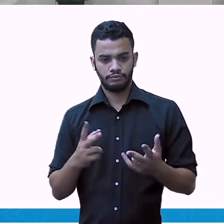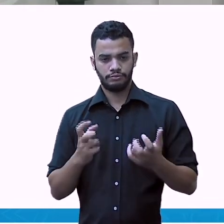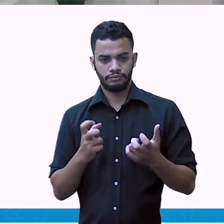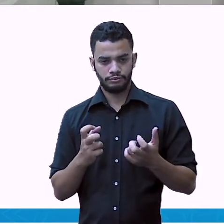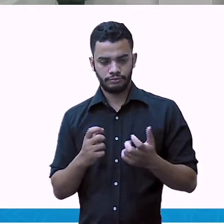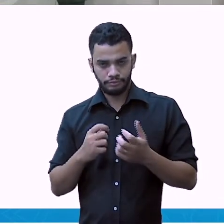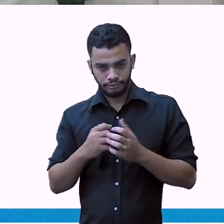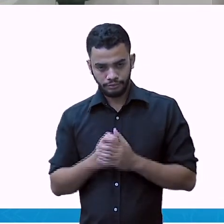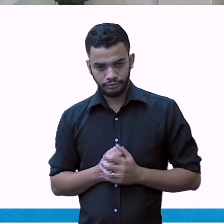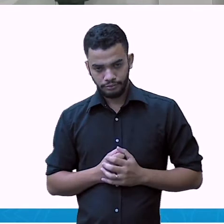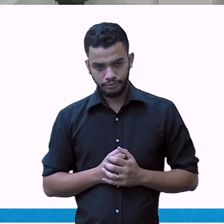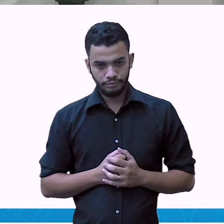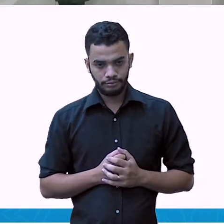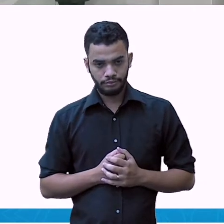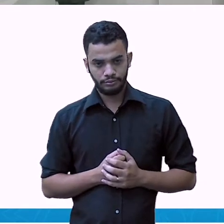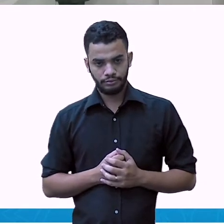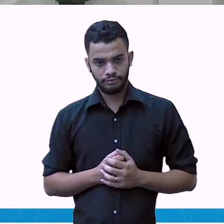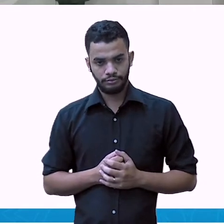partes.